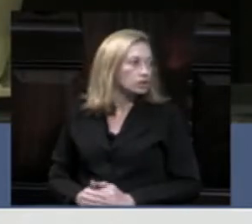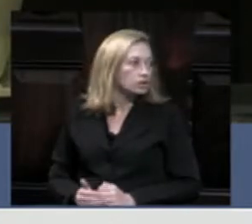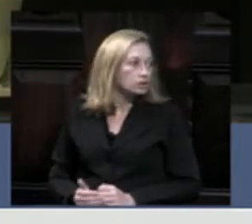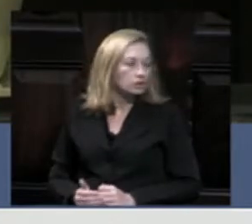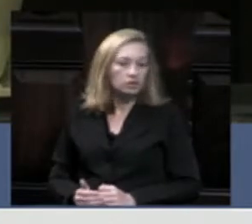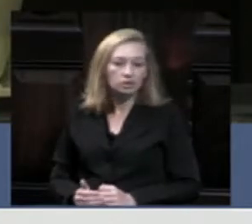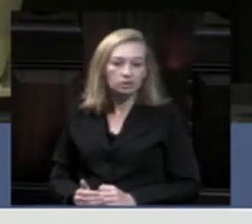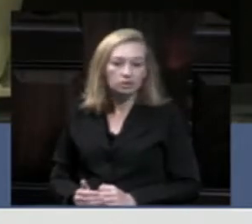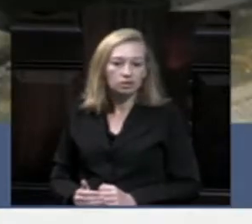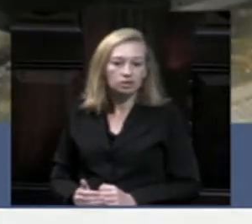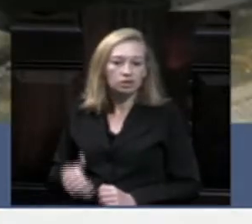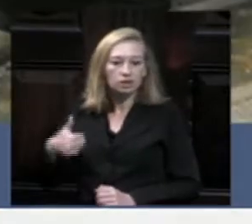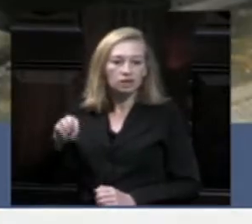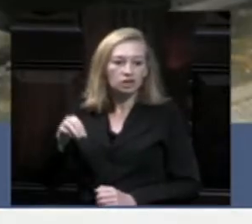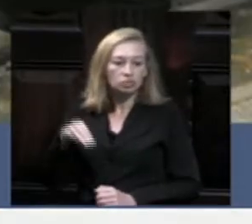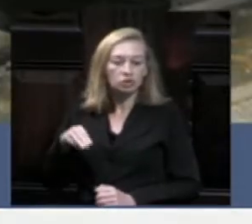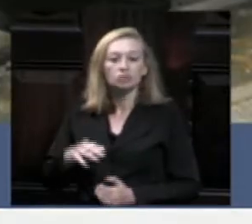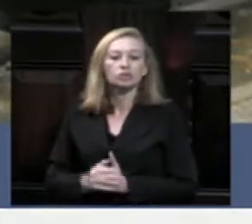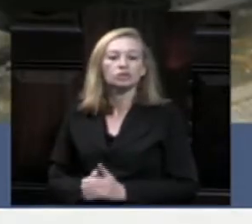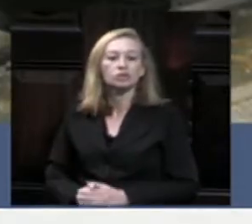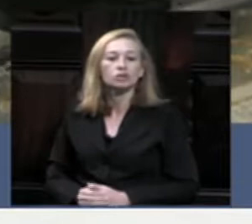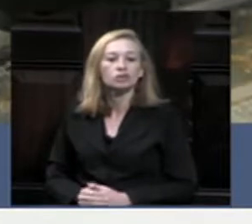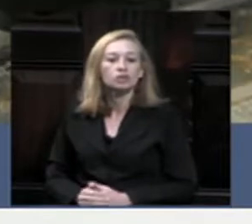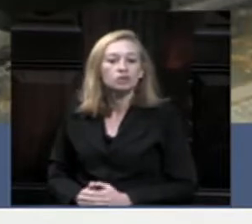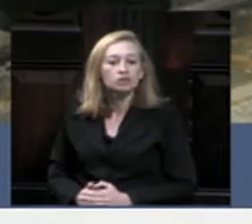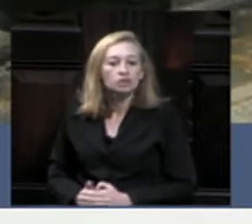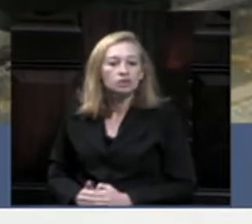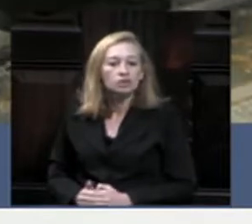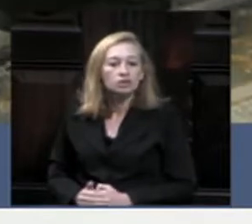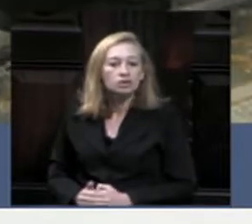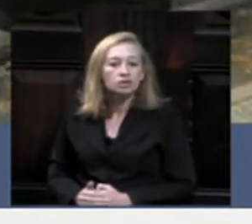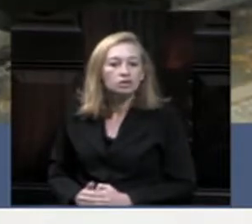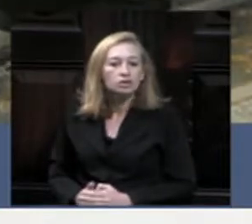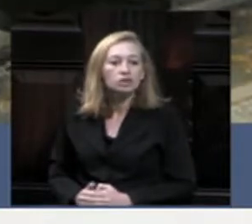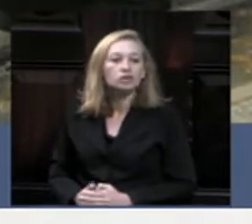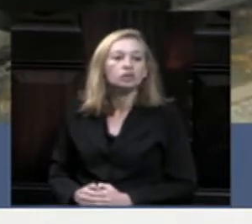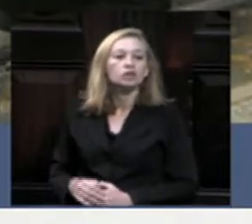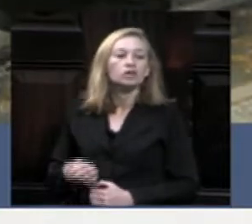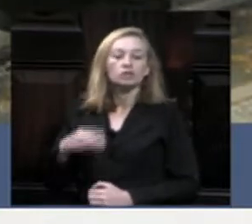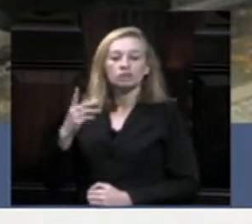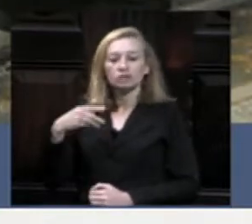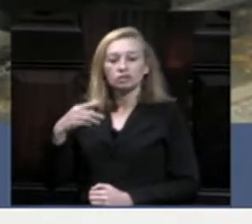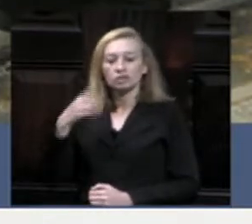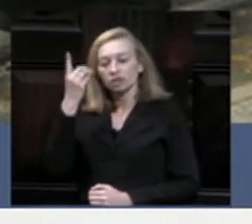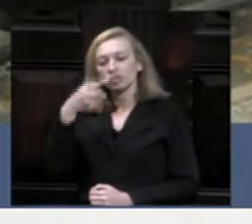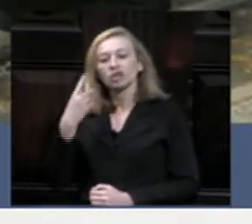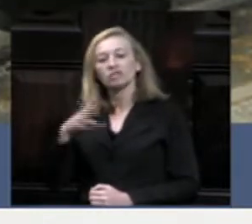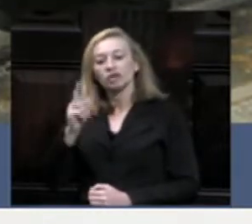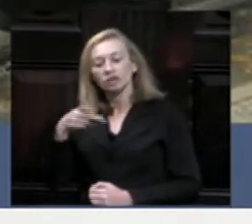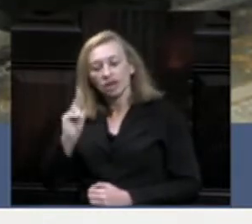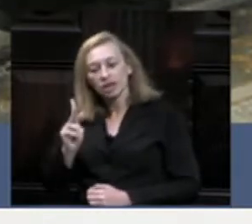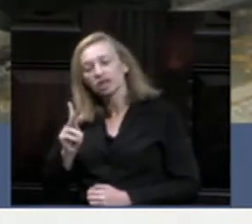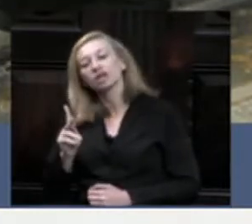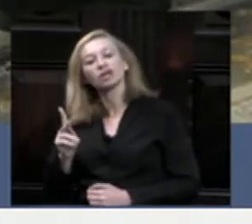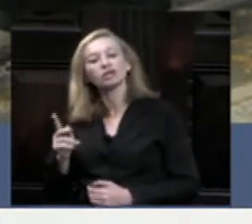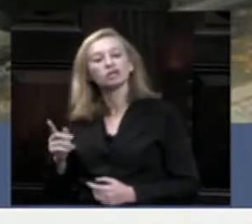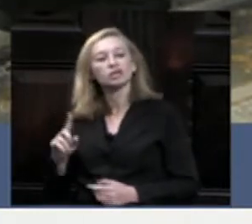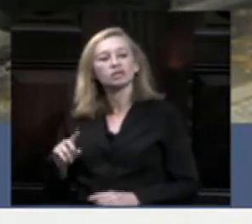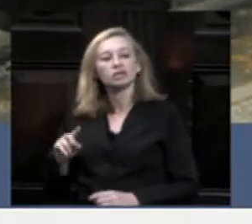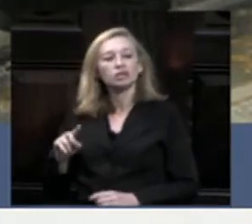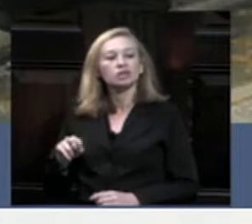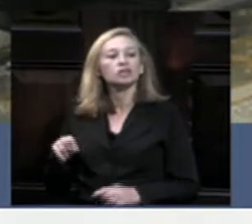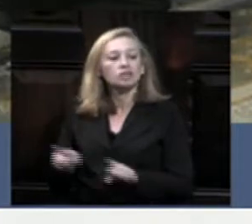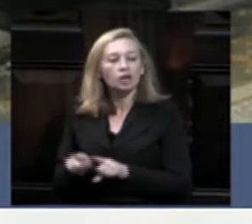segundos. Carlos Min. Me solidarizar com o que falou o deputado Valdec sobre a professora Malvina, também o